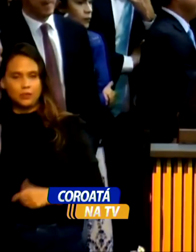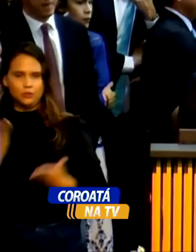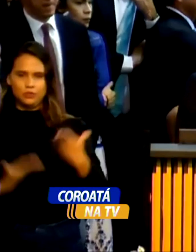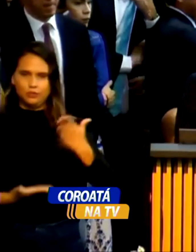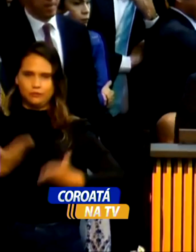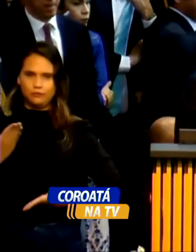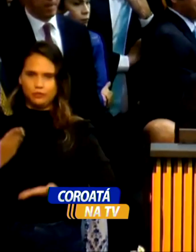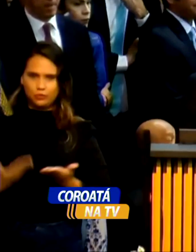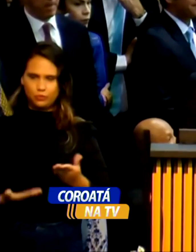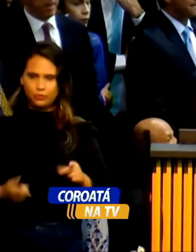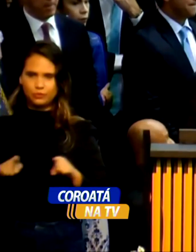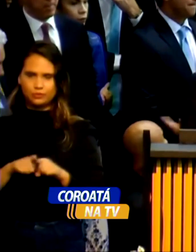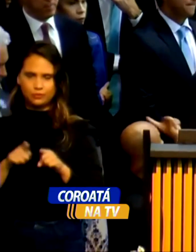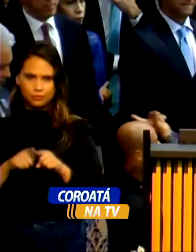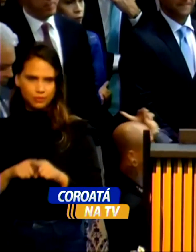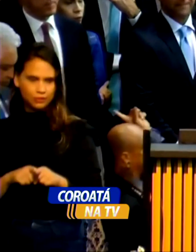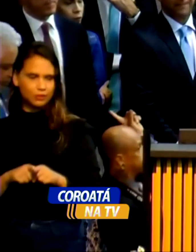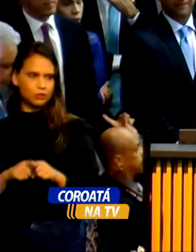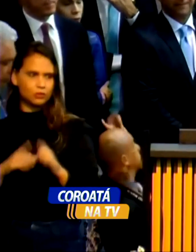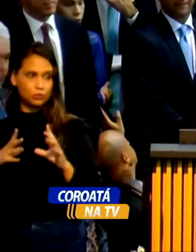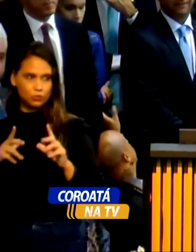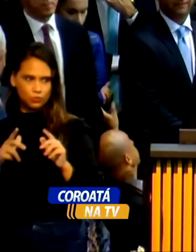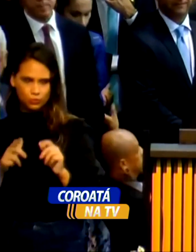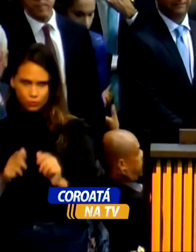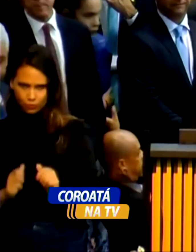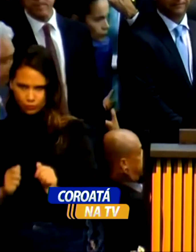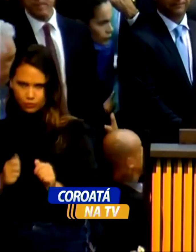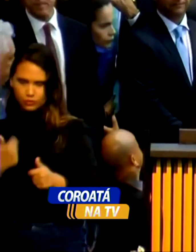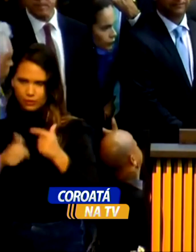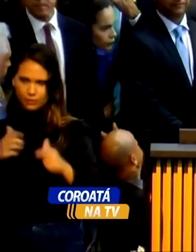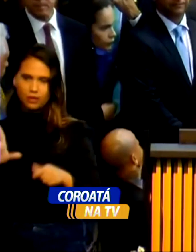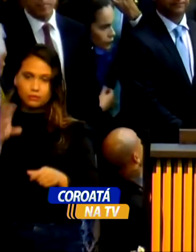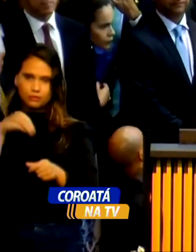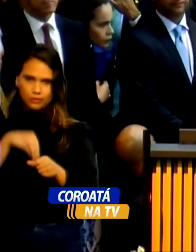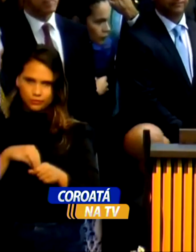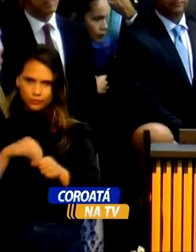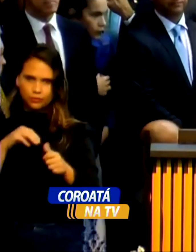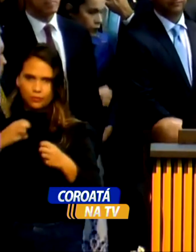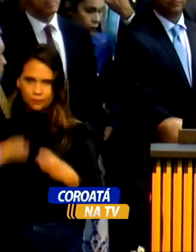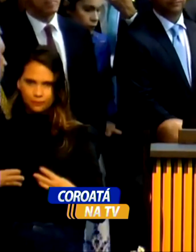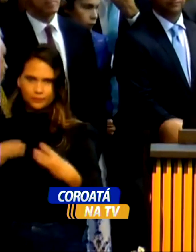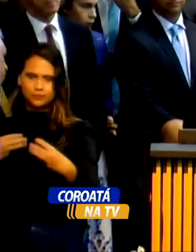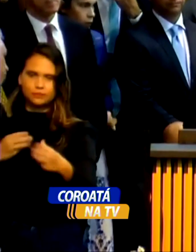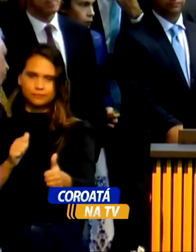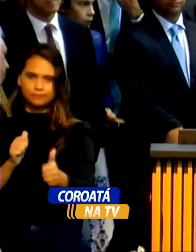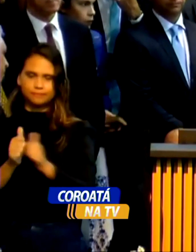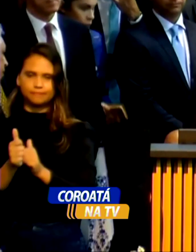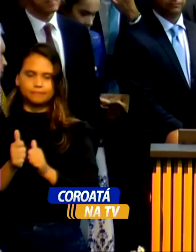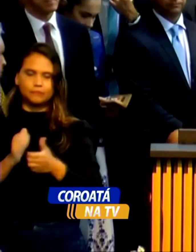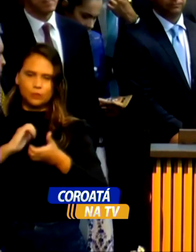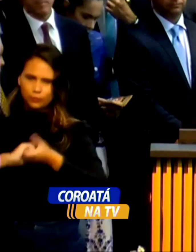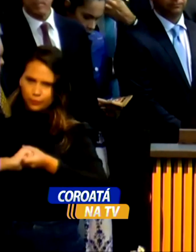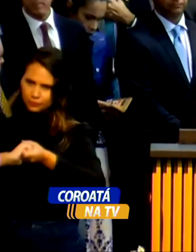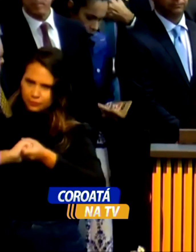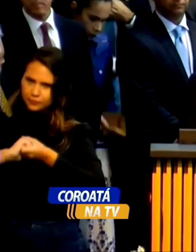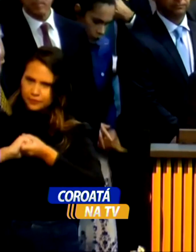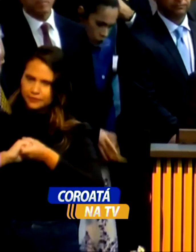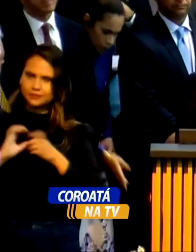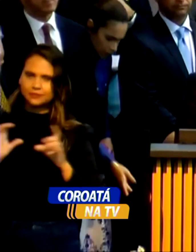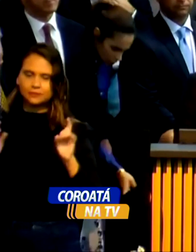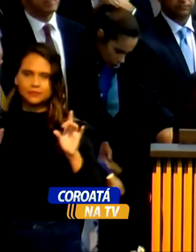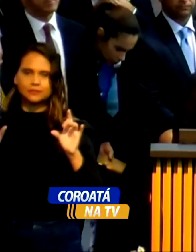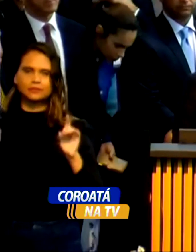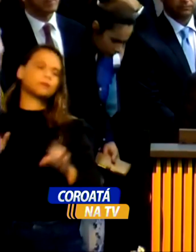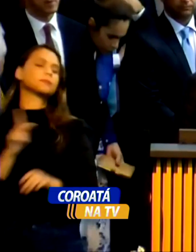nunca falou quando tava no governo bolsonaro e é um cara novo né ainda na casa dos 36 37 anos mas tem